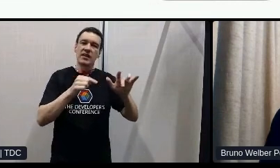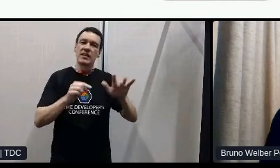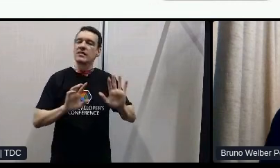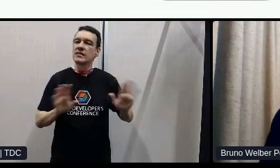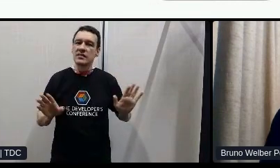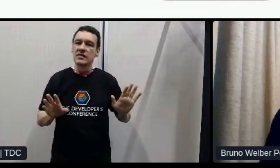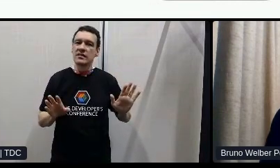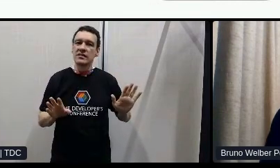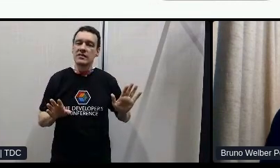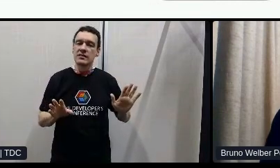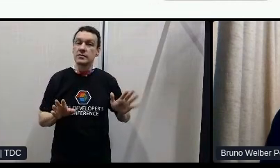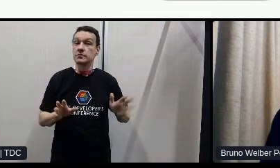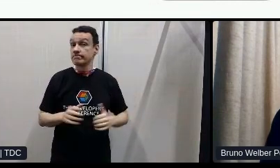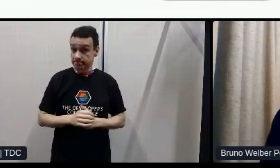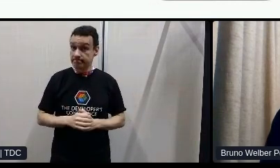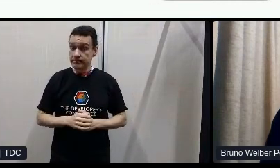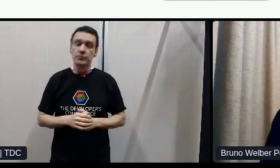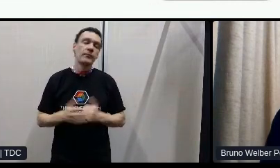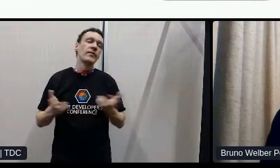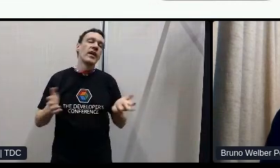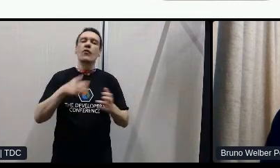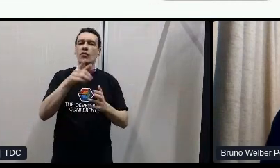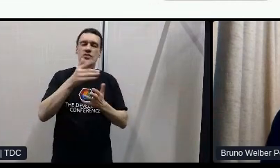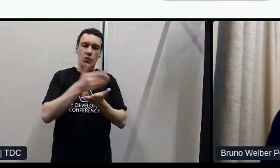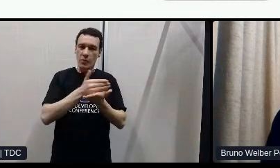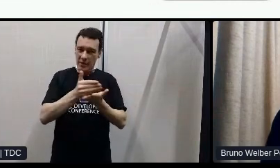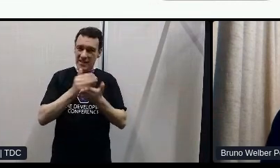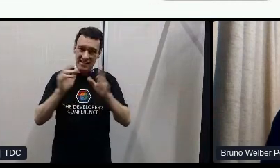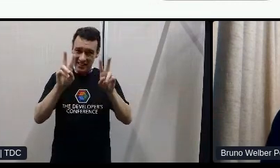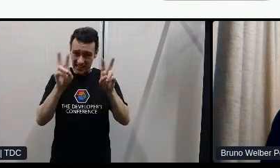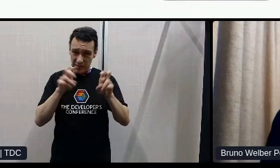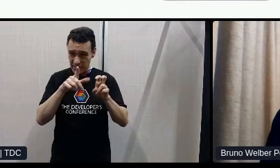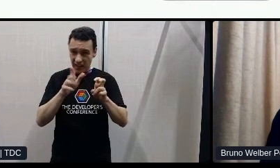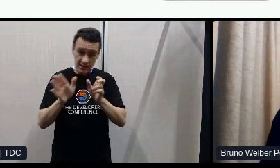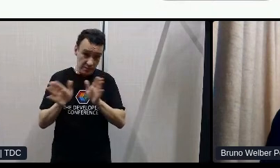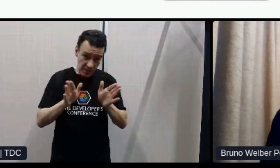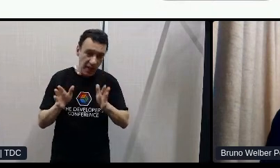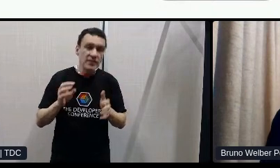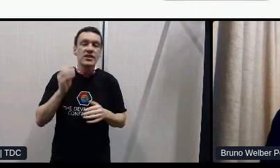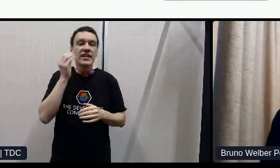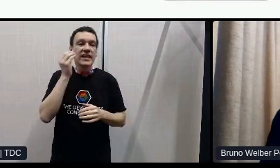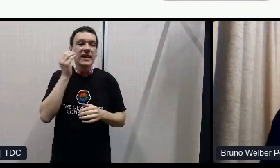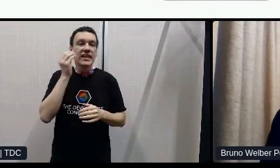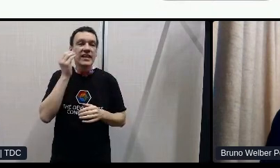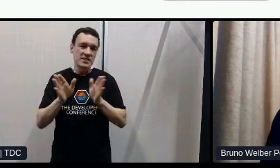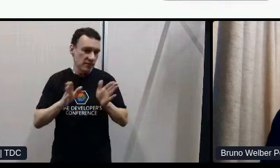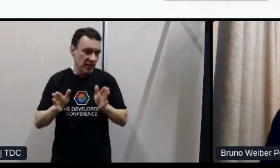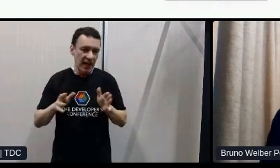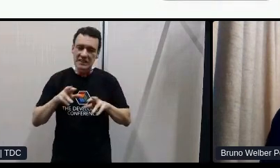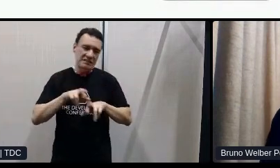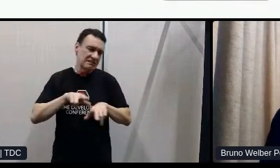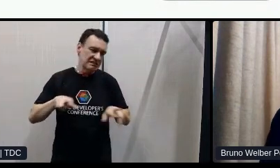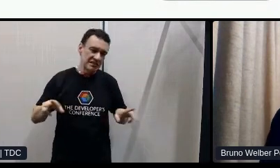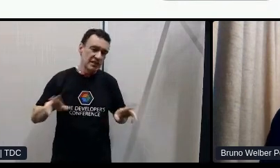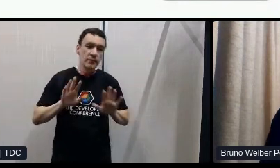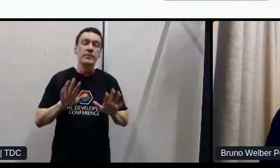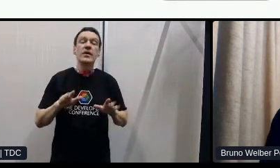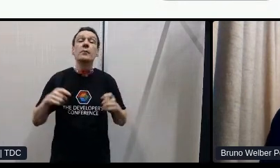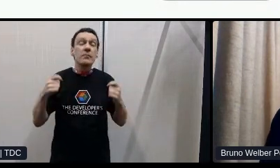está começando no mundo de acessibilidade, está começando no mundo de testes de acessibilidade, a gente tem que entender que,